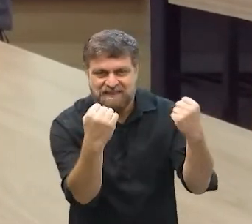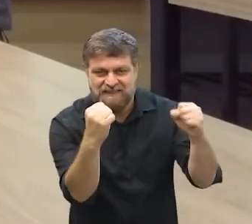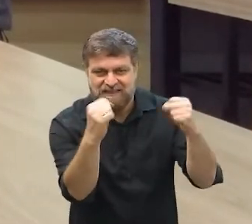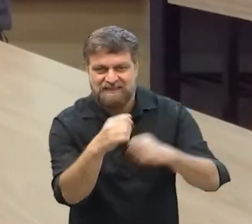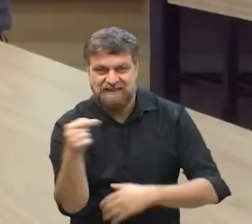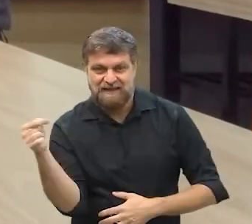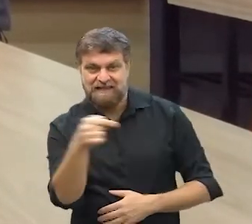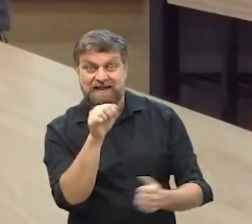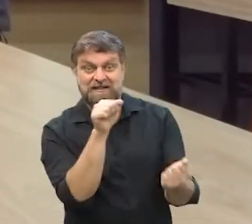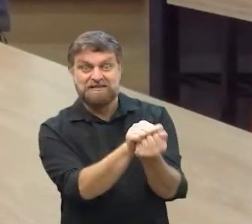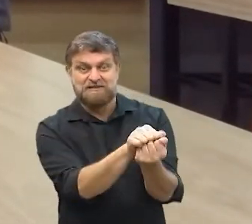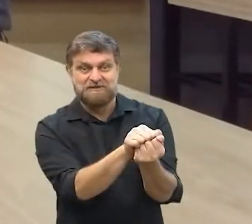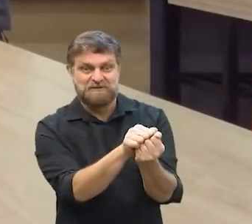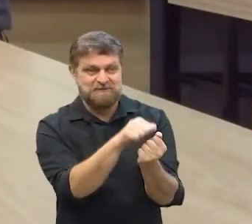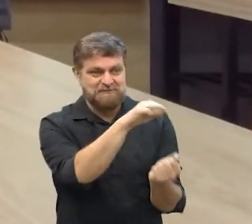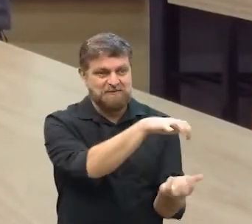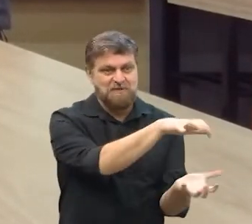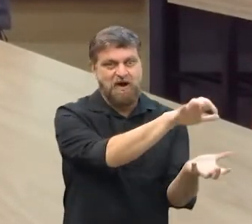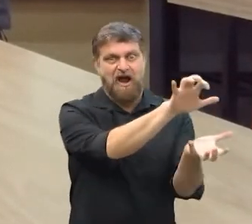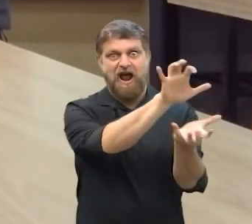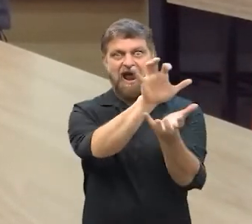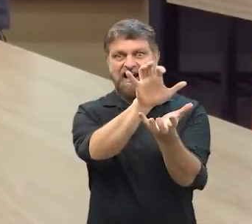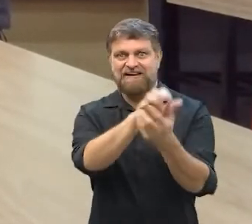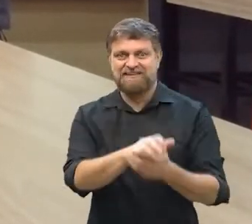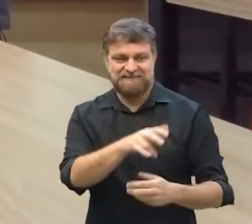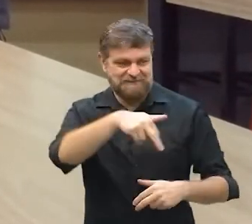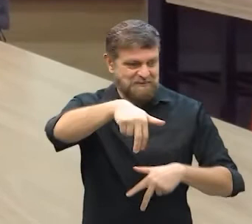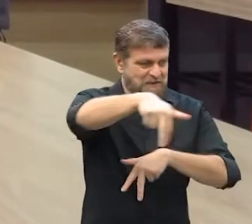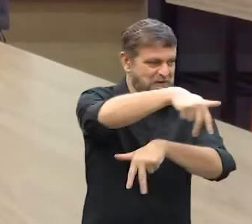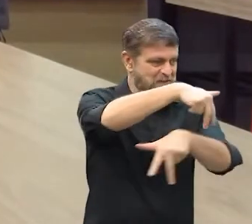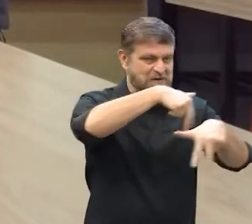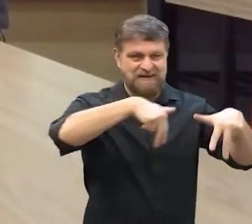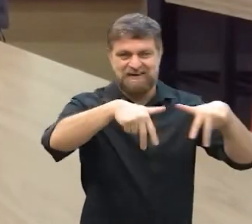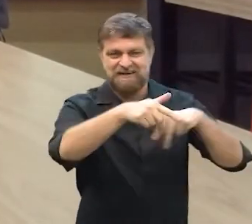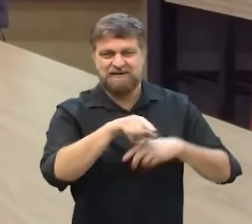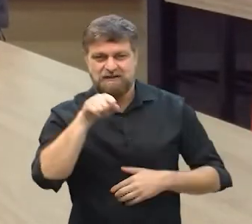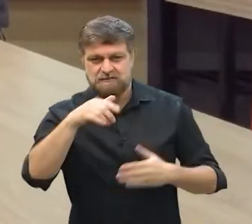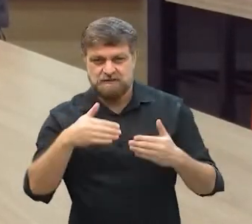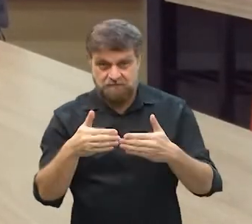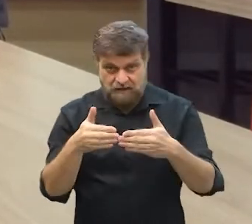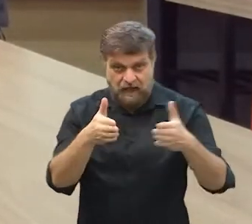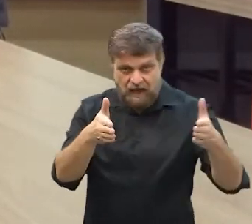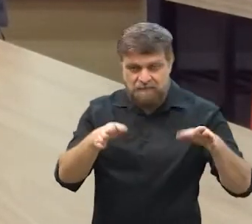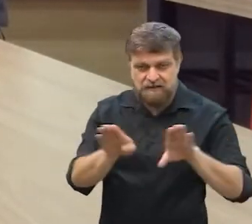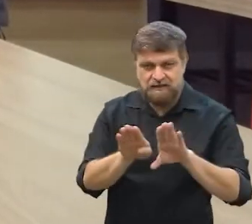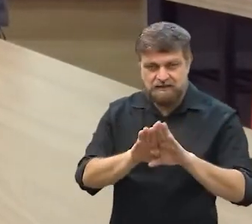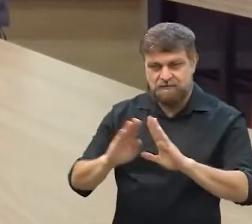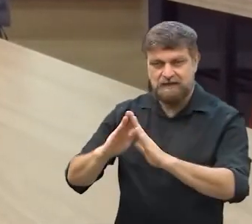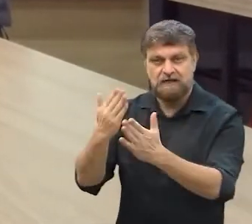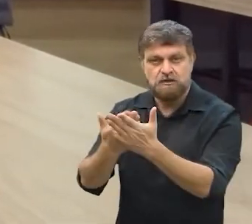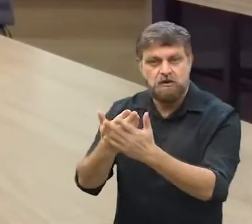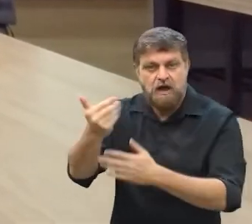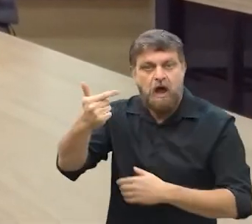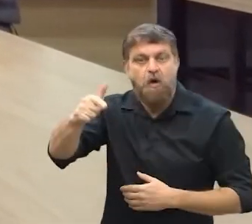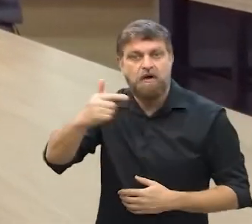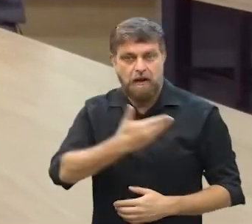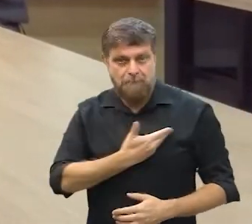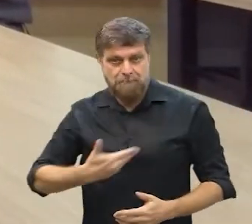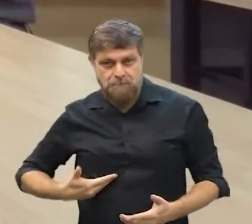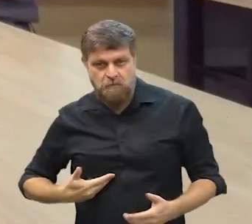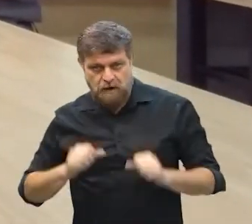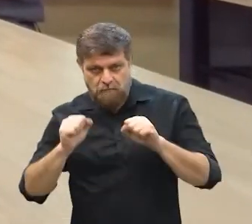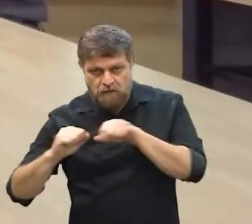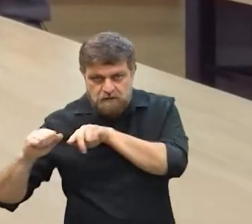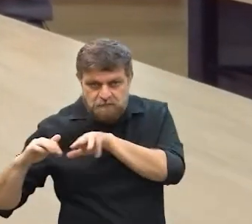aula de educação física com certeza, ambiente. Lá no meio do parque. Vocês vão abrir também para escola pública, o pessoal